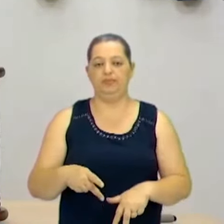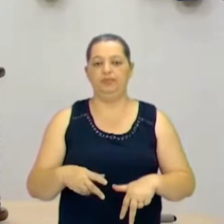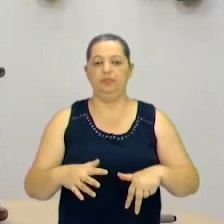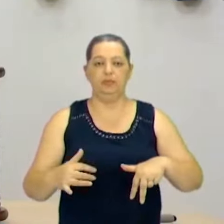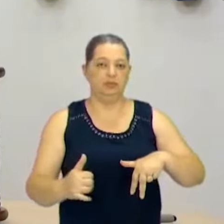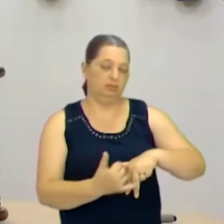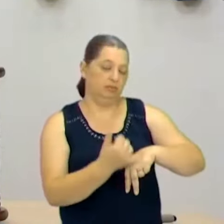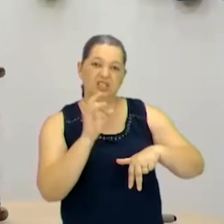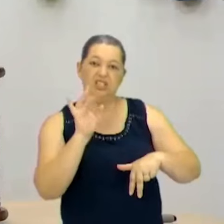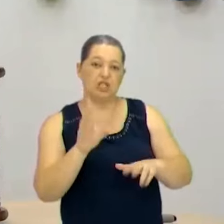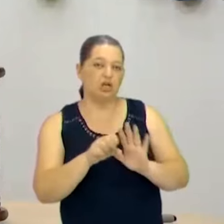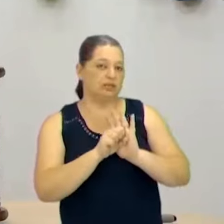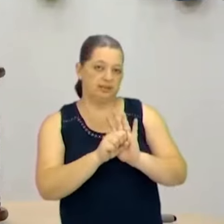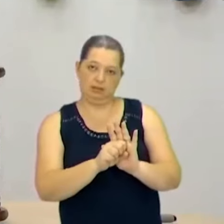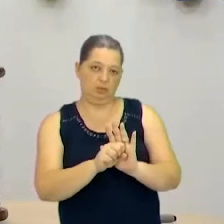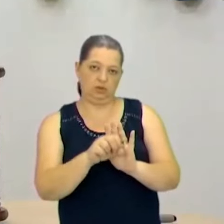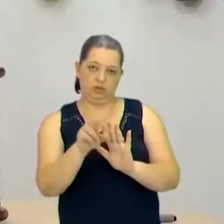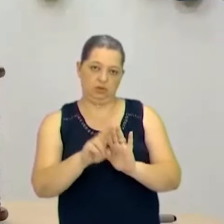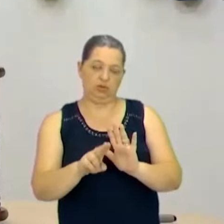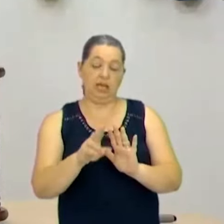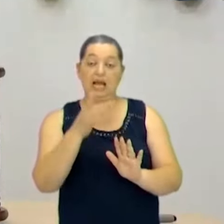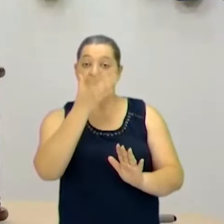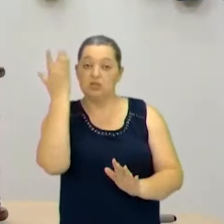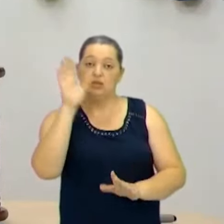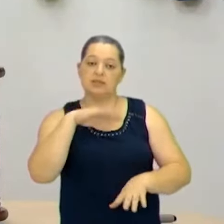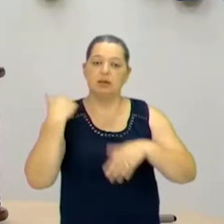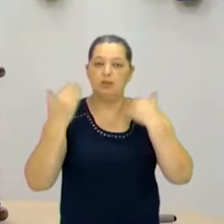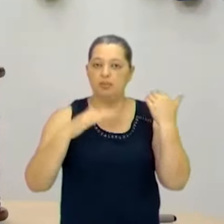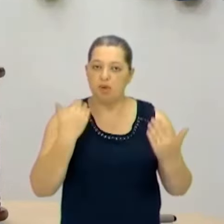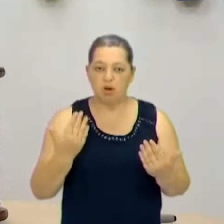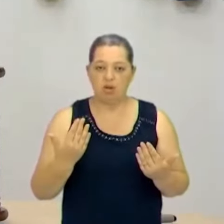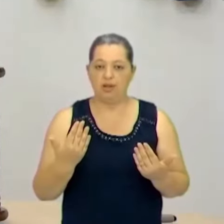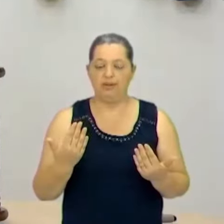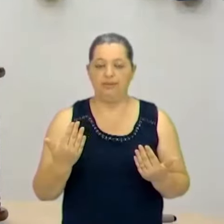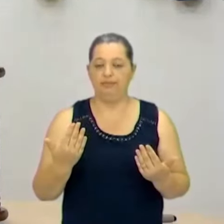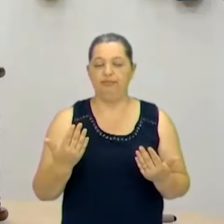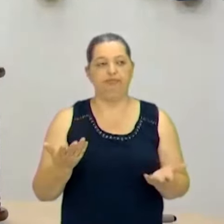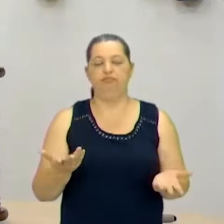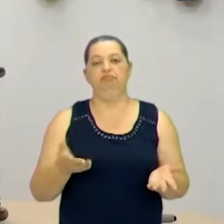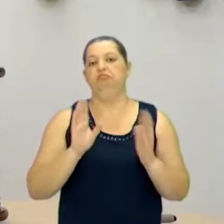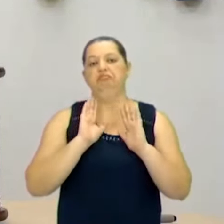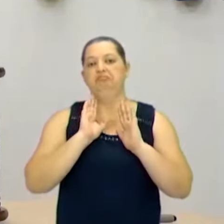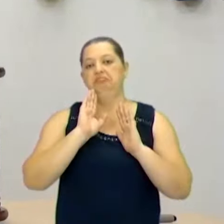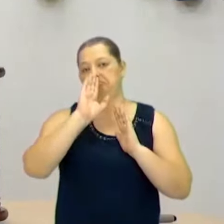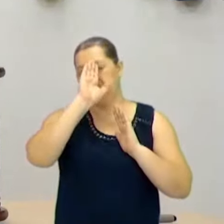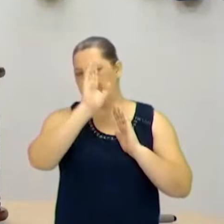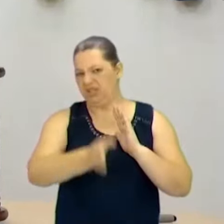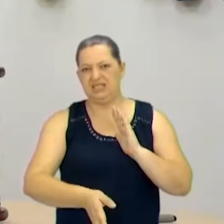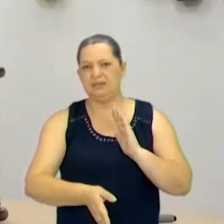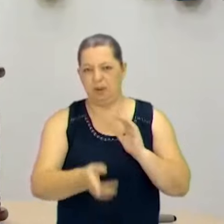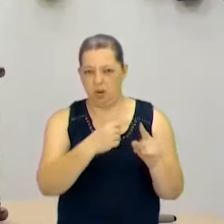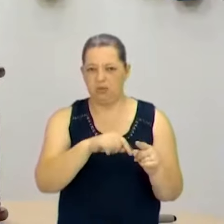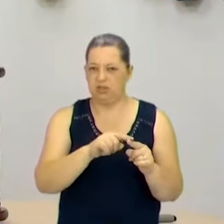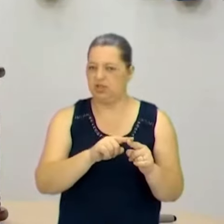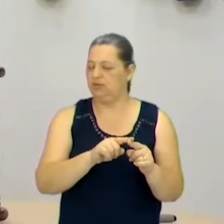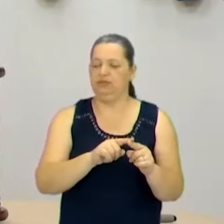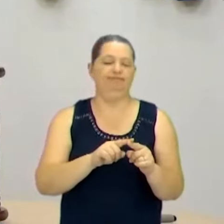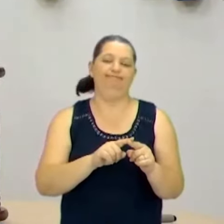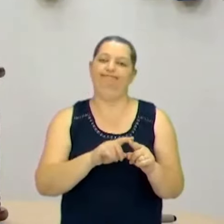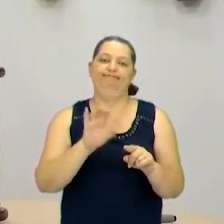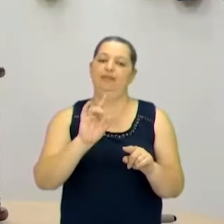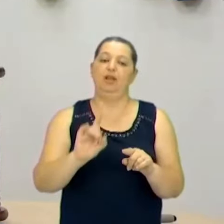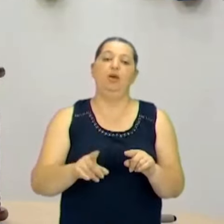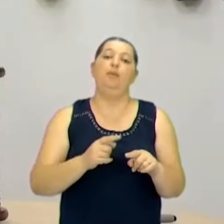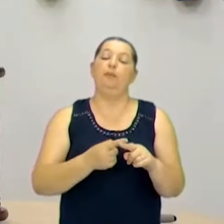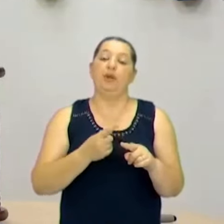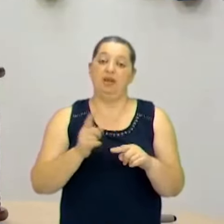são simbólicas. Essas vítimas, essas pessoas que morrem, elas não eram o seu principal objetivo. O principal objetivo é mandar um